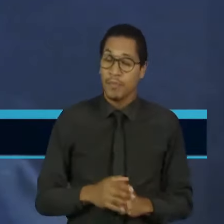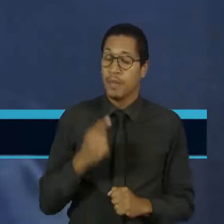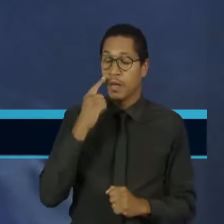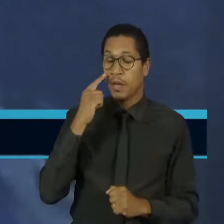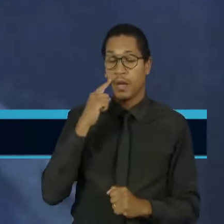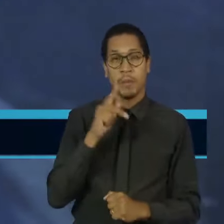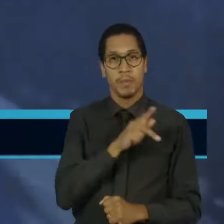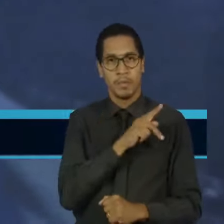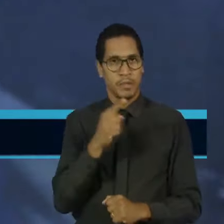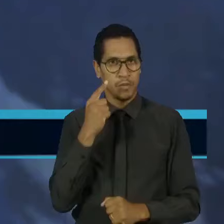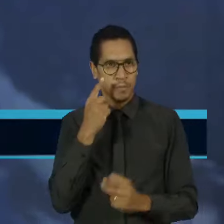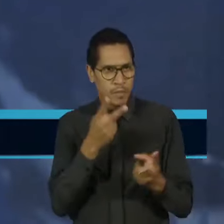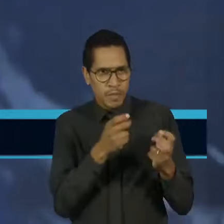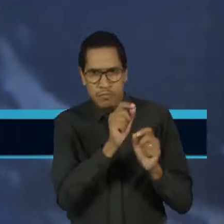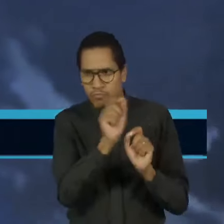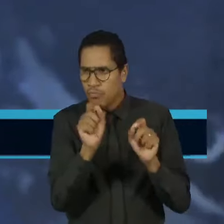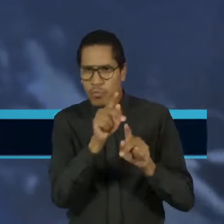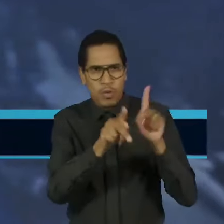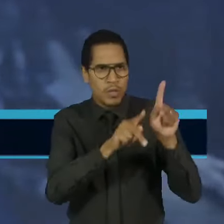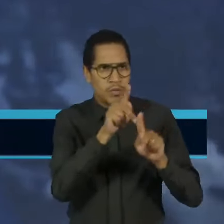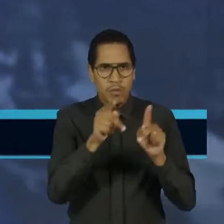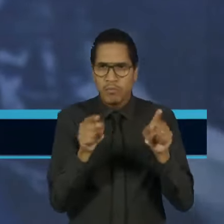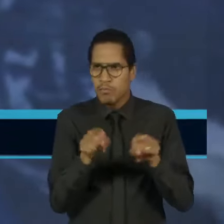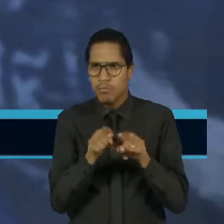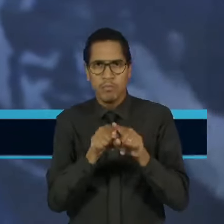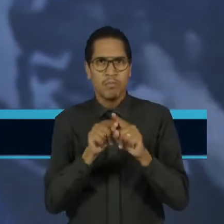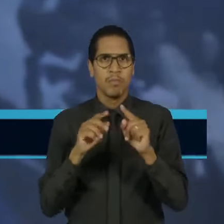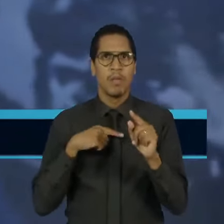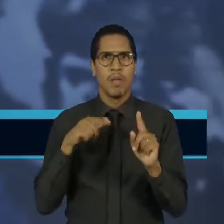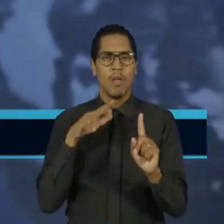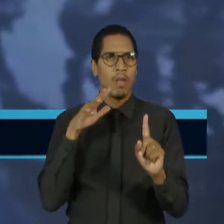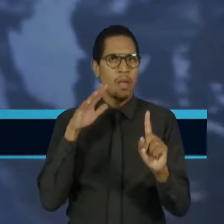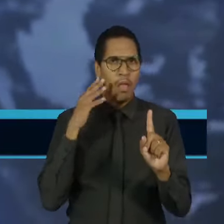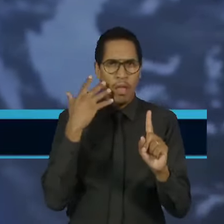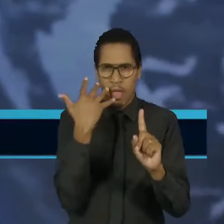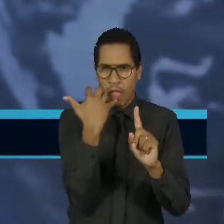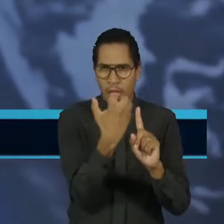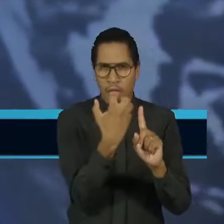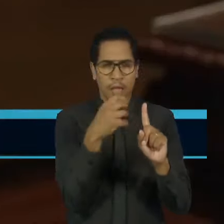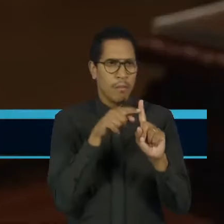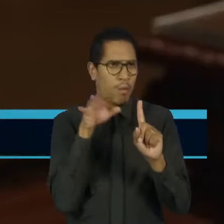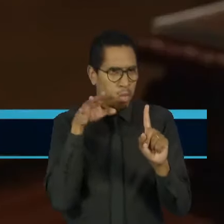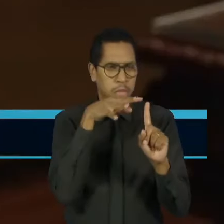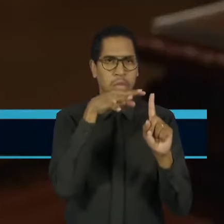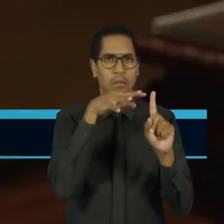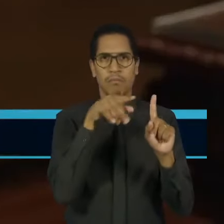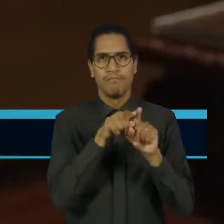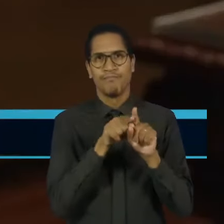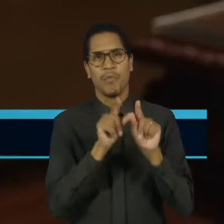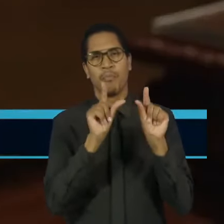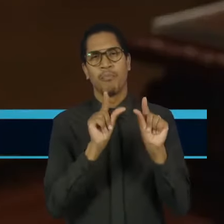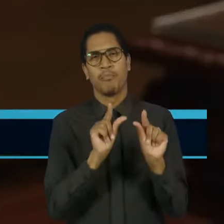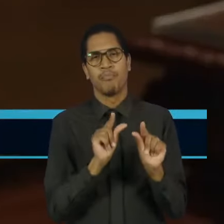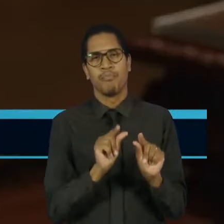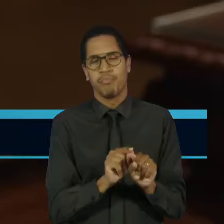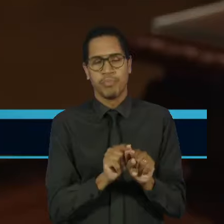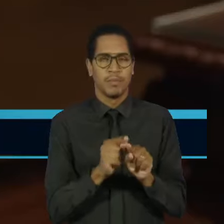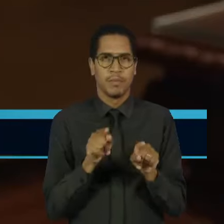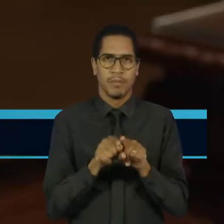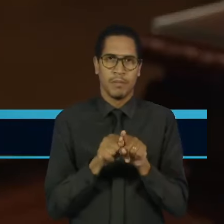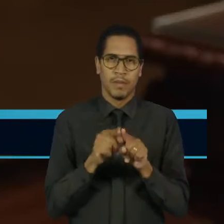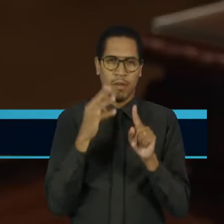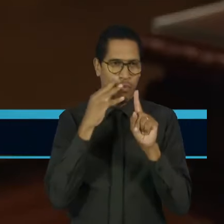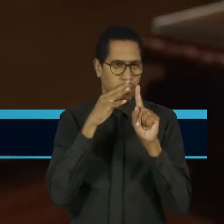popularidade cair em apenas um mês em meio à frente da casa rodada entrevista ao The Wall